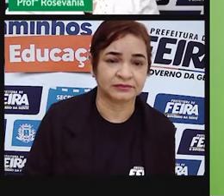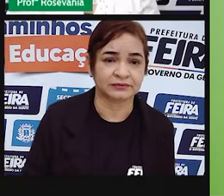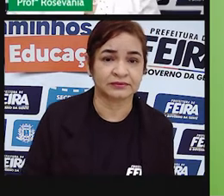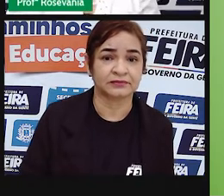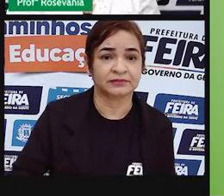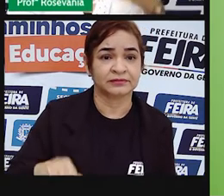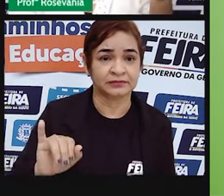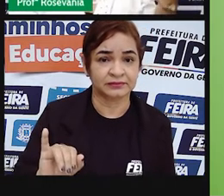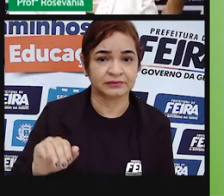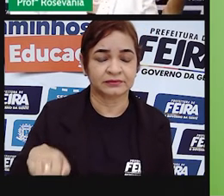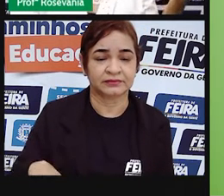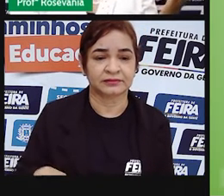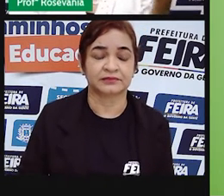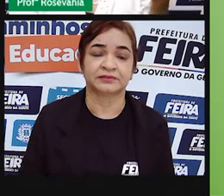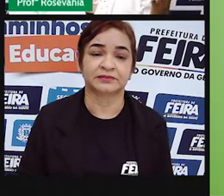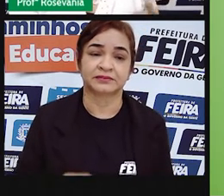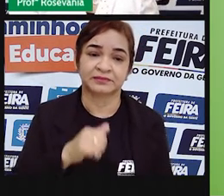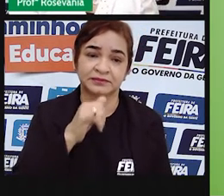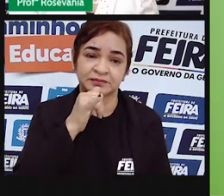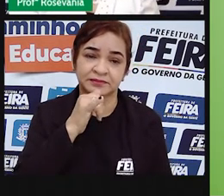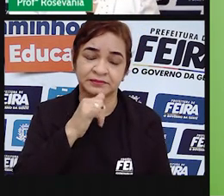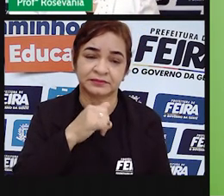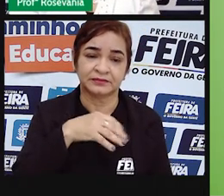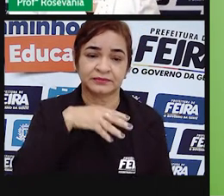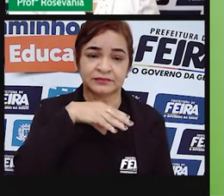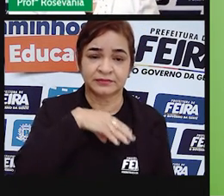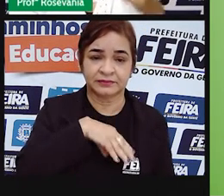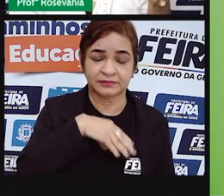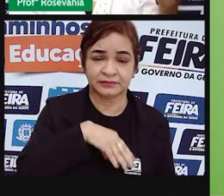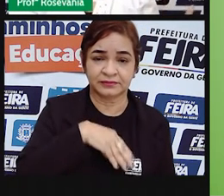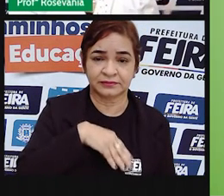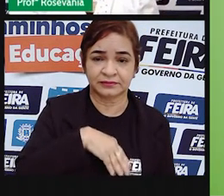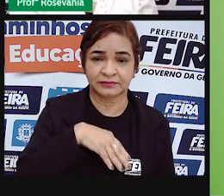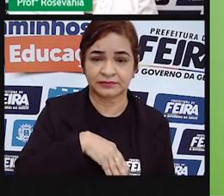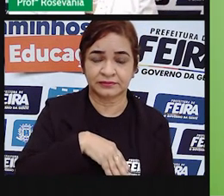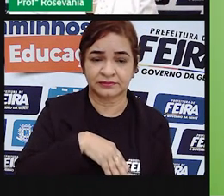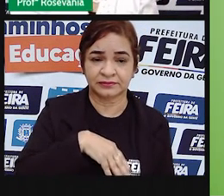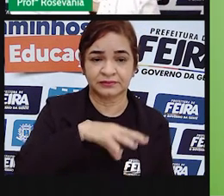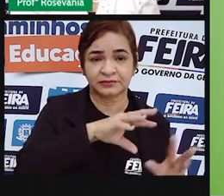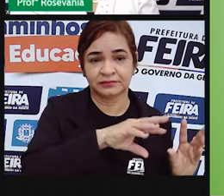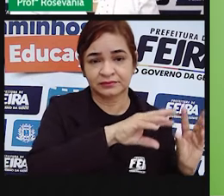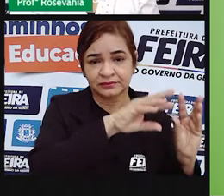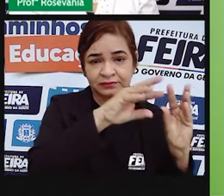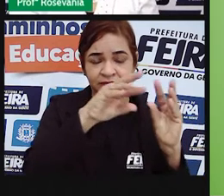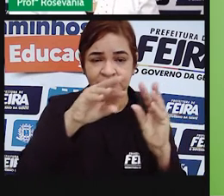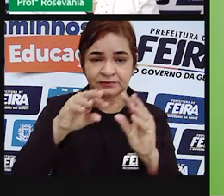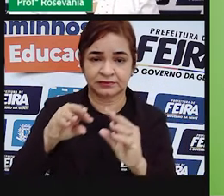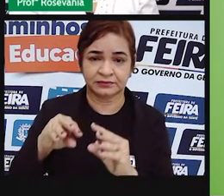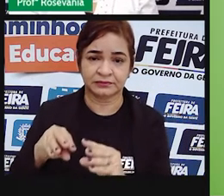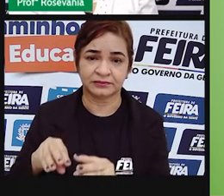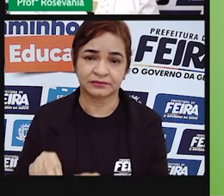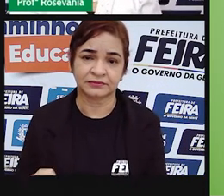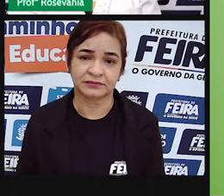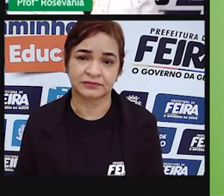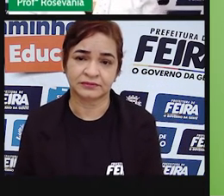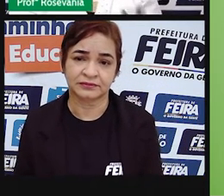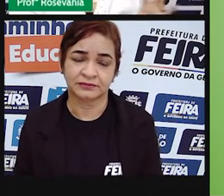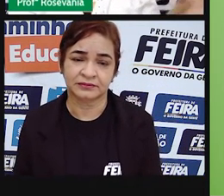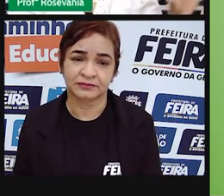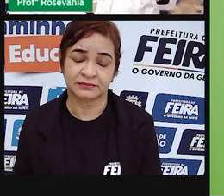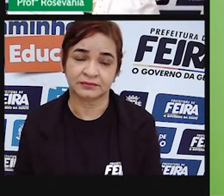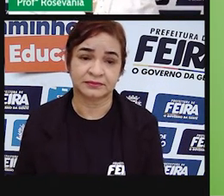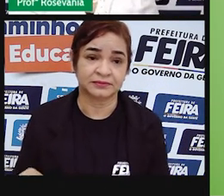e quando eles saíram lá de Portugal eles fizeram processo de emigração entendido na Imigração